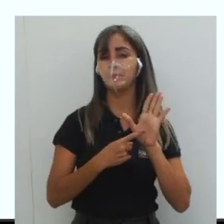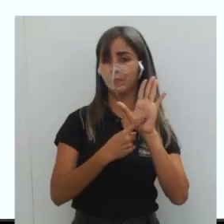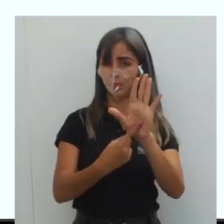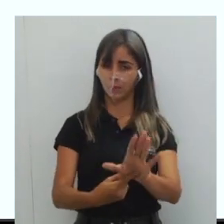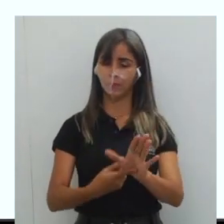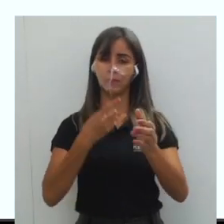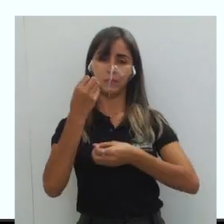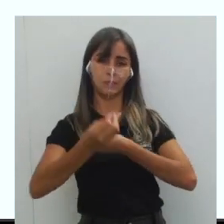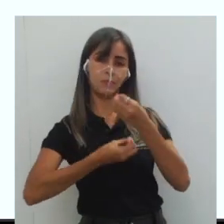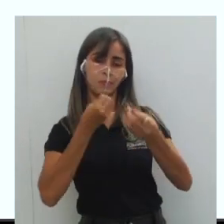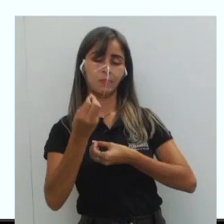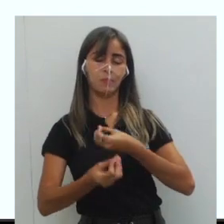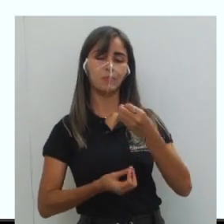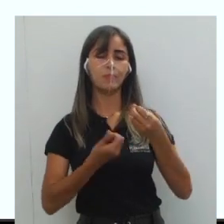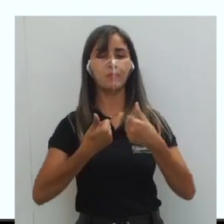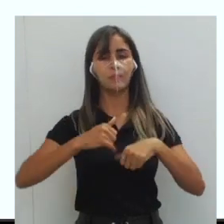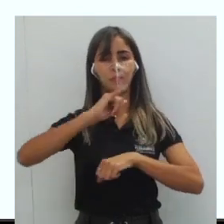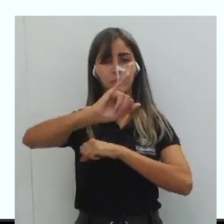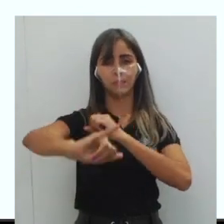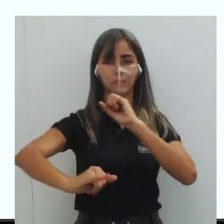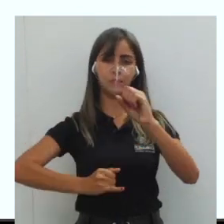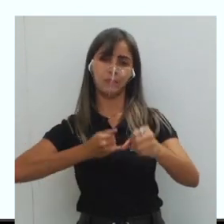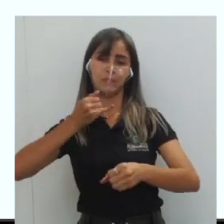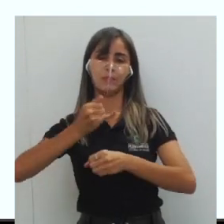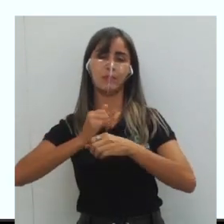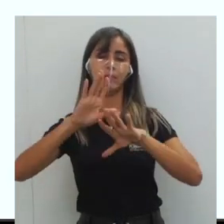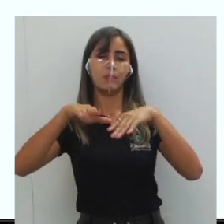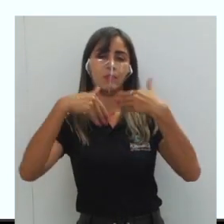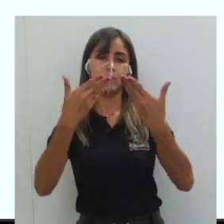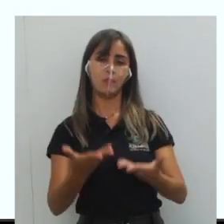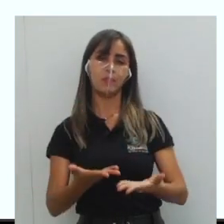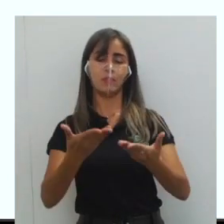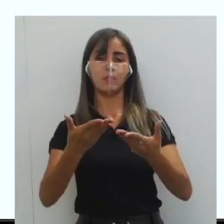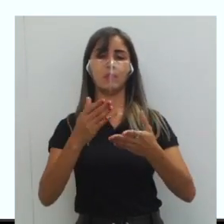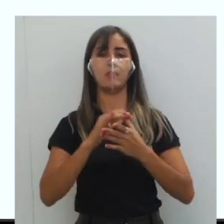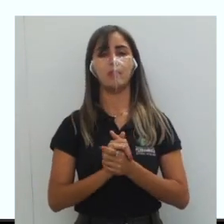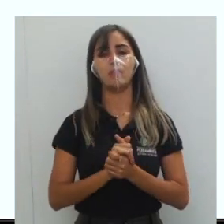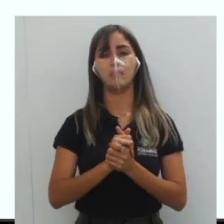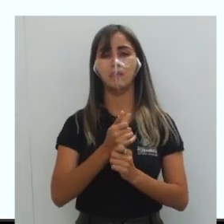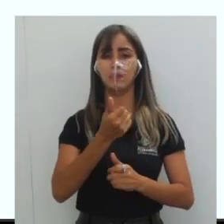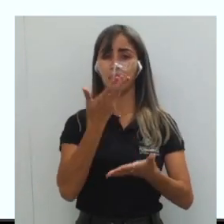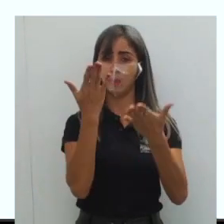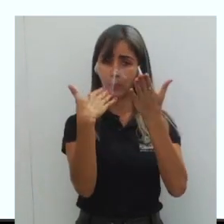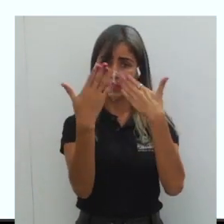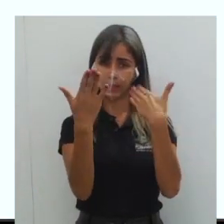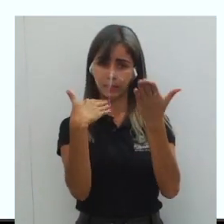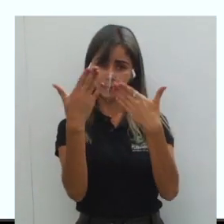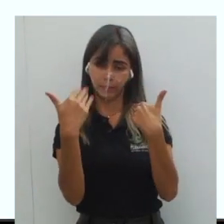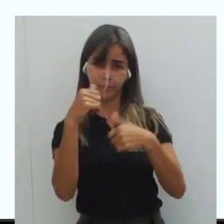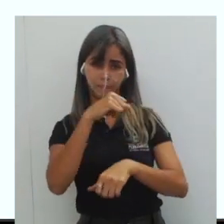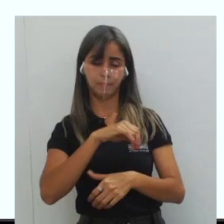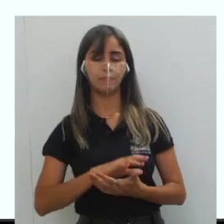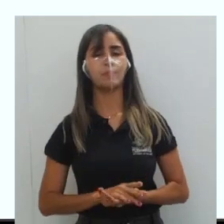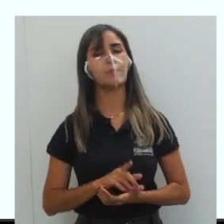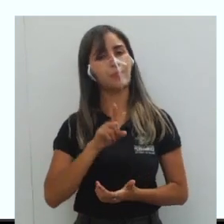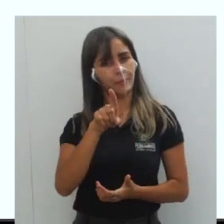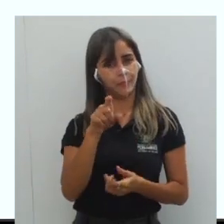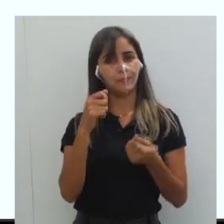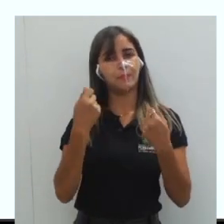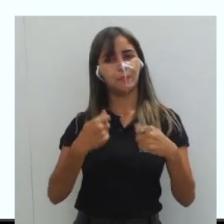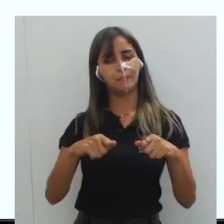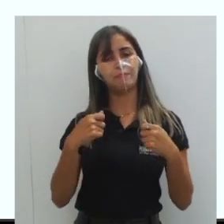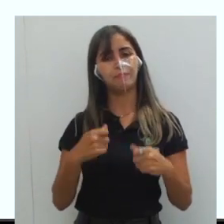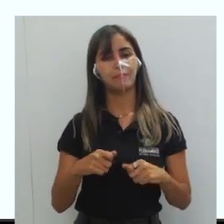que eu trouxe e como é que fica esse adjetivo quando ele se torna um comparativo, né? Então você